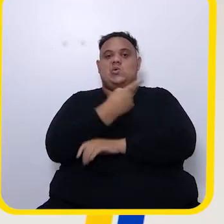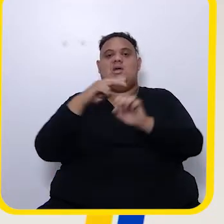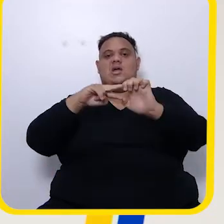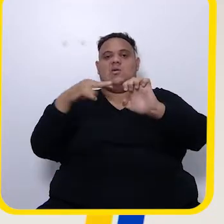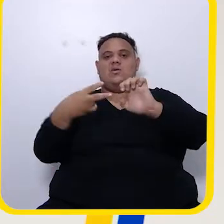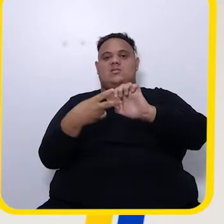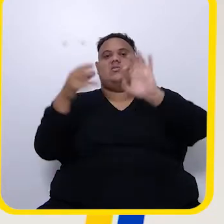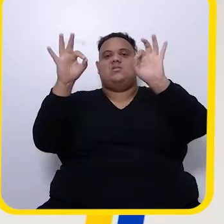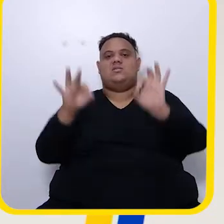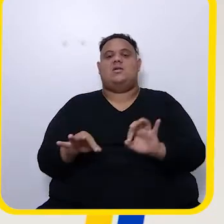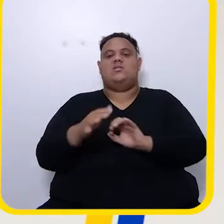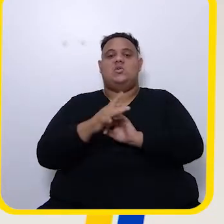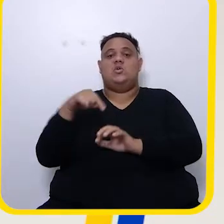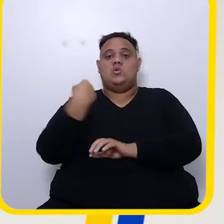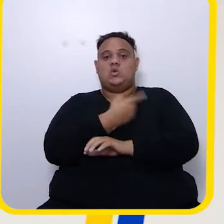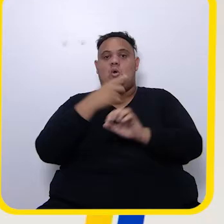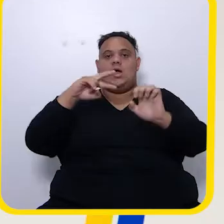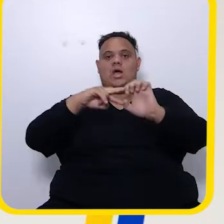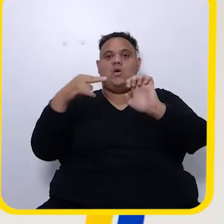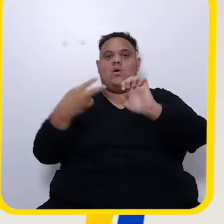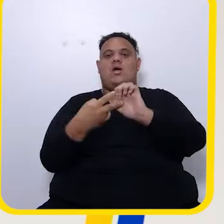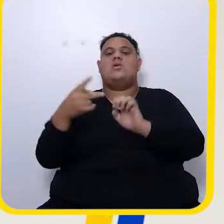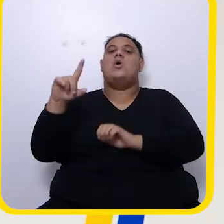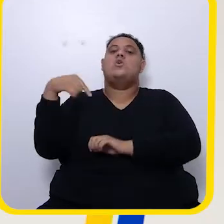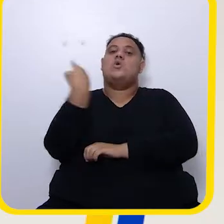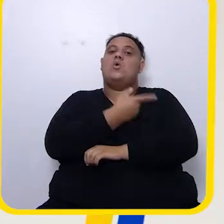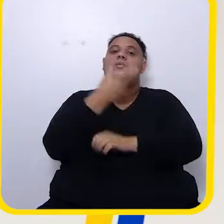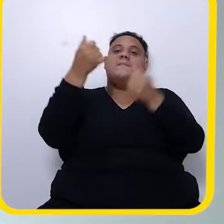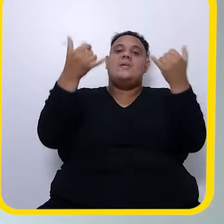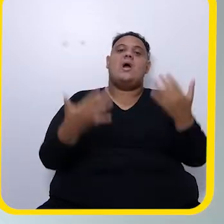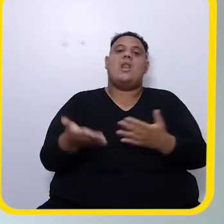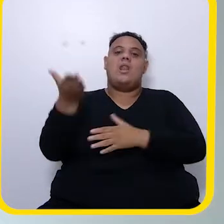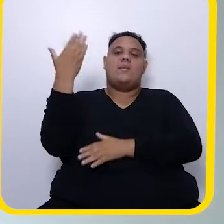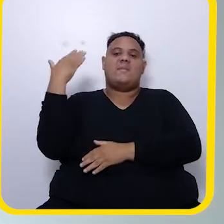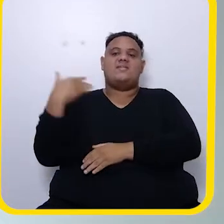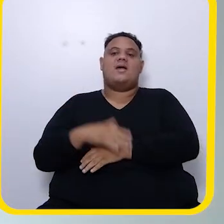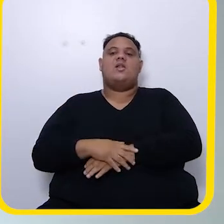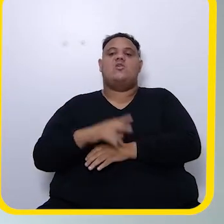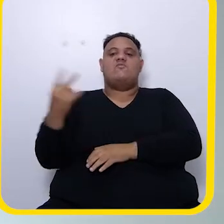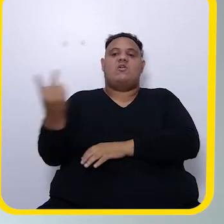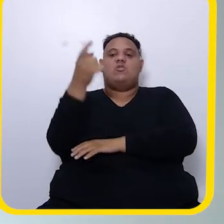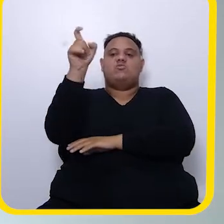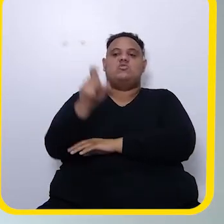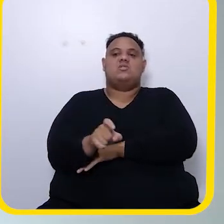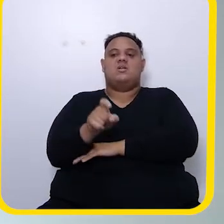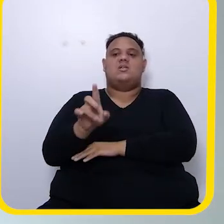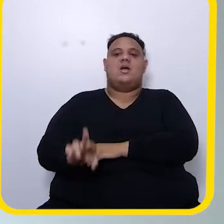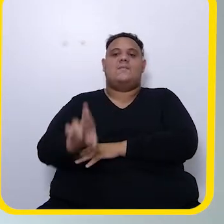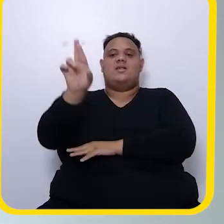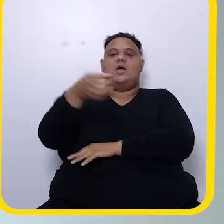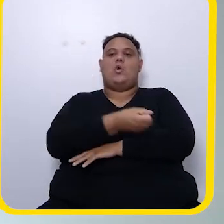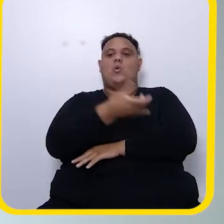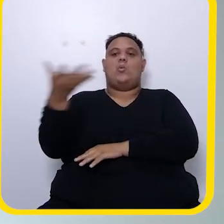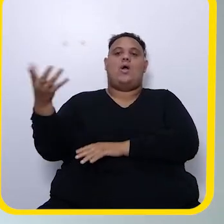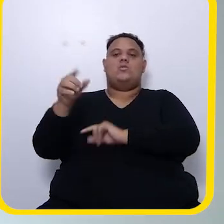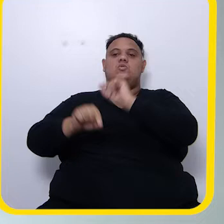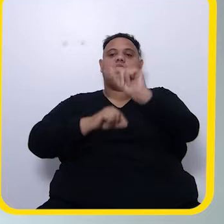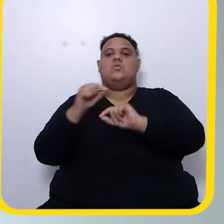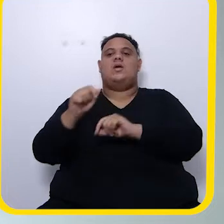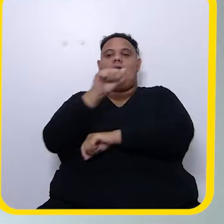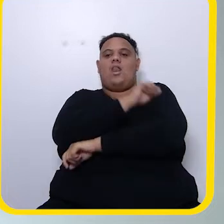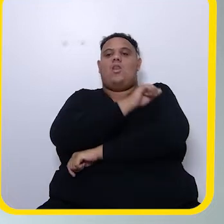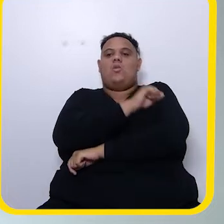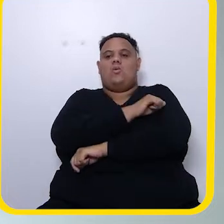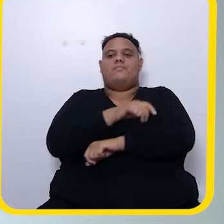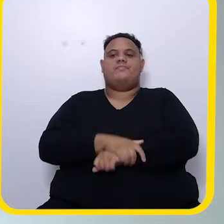equação. Na nossa equação, a gente falou lá atrás, ó, que o valor do x representa a quantidade de